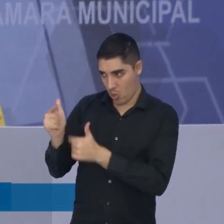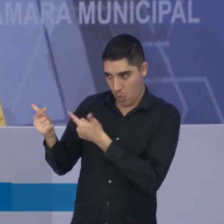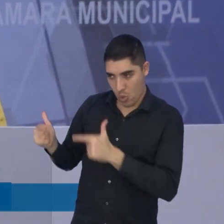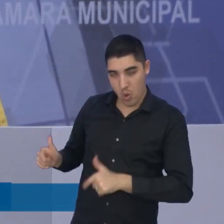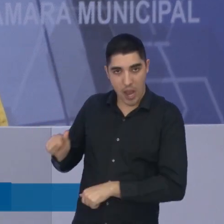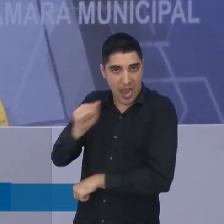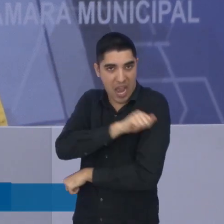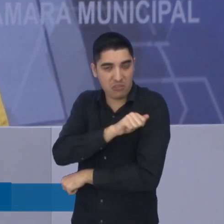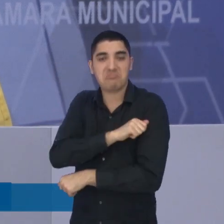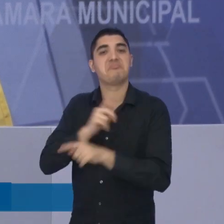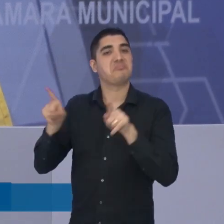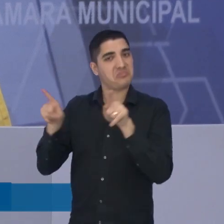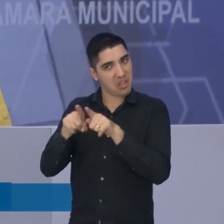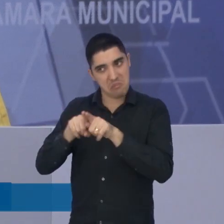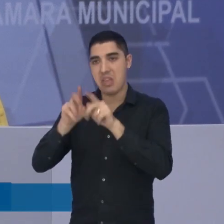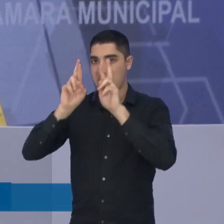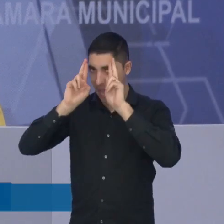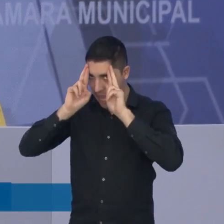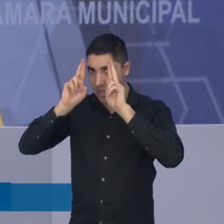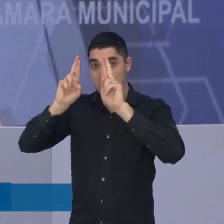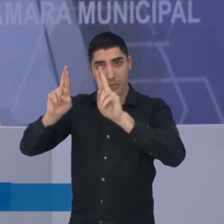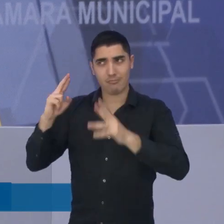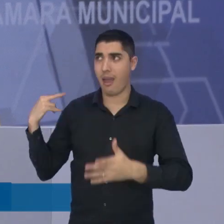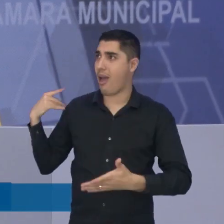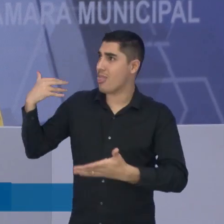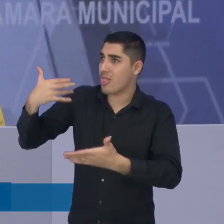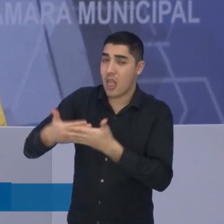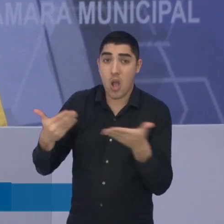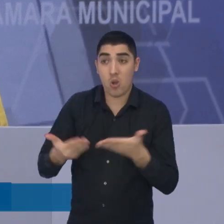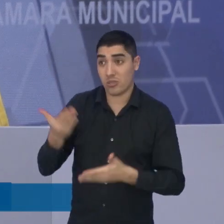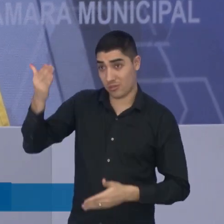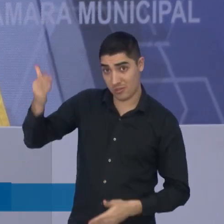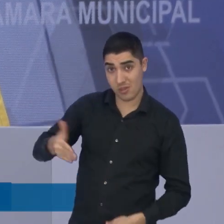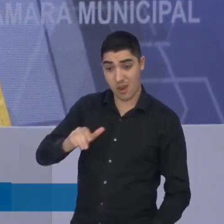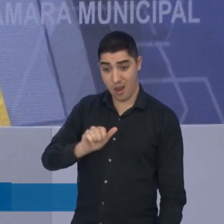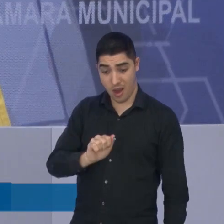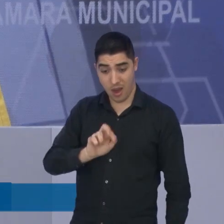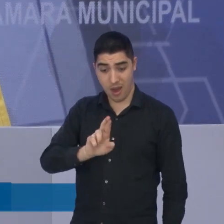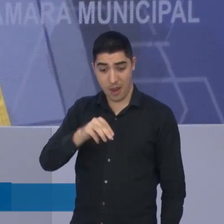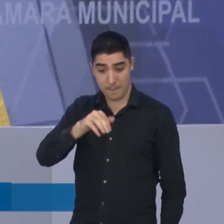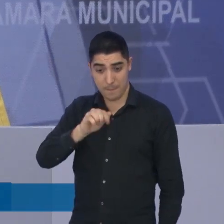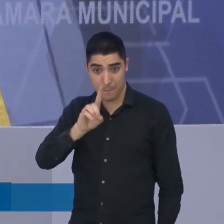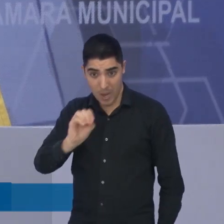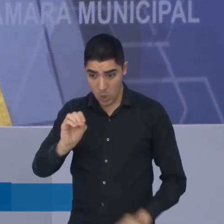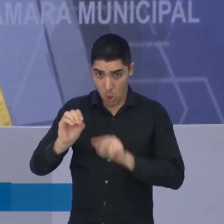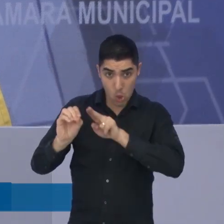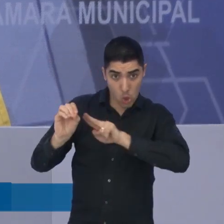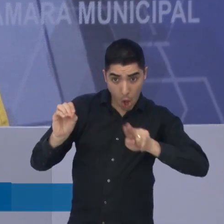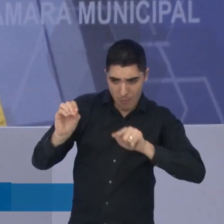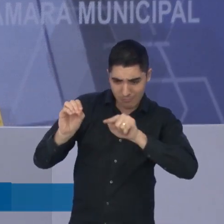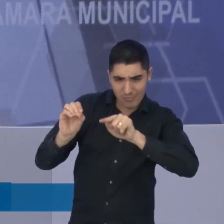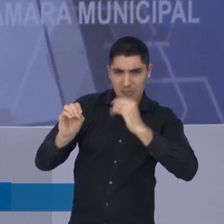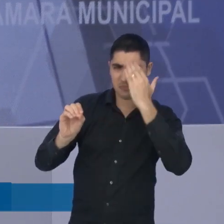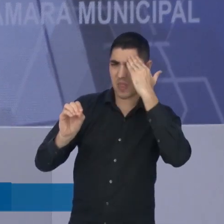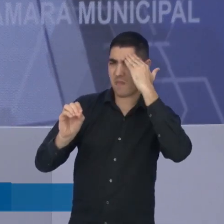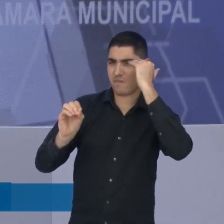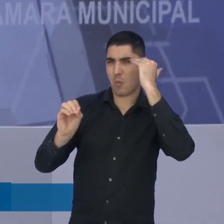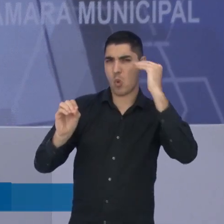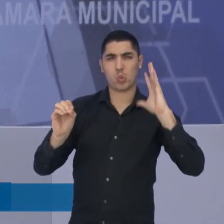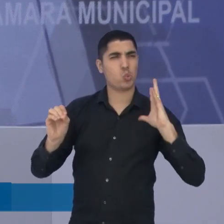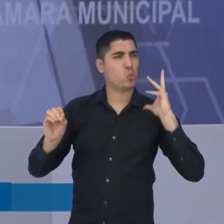o respeitavam. Até hoje, o nome de Armando Milioni é respeitado.